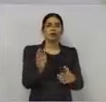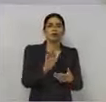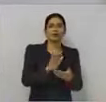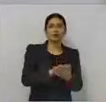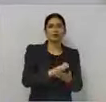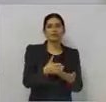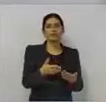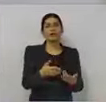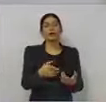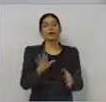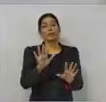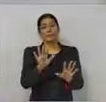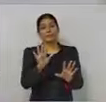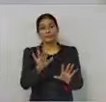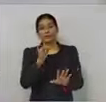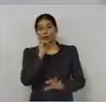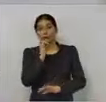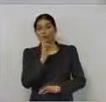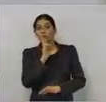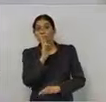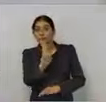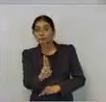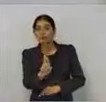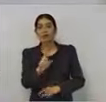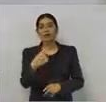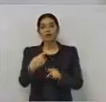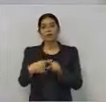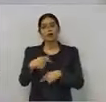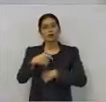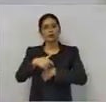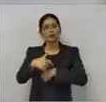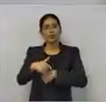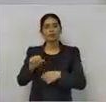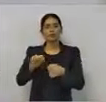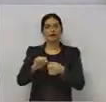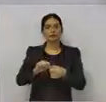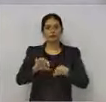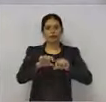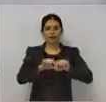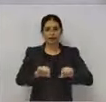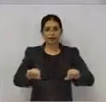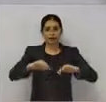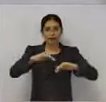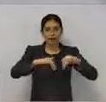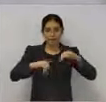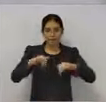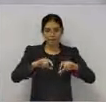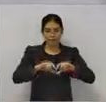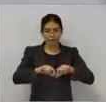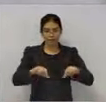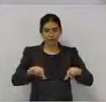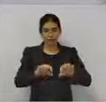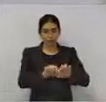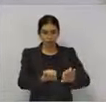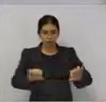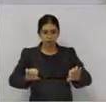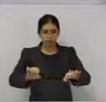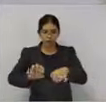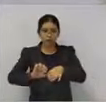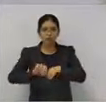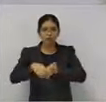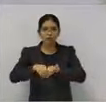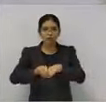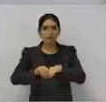vala, assentamento da tubulação, soldagem ou colocação da junta, tá certo? Fazer o